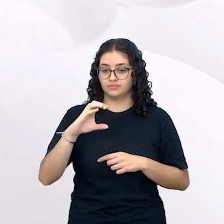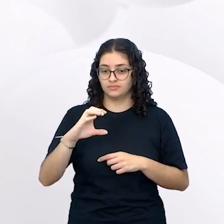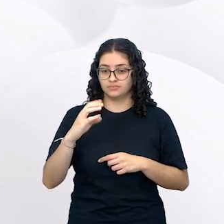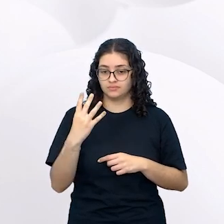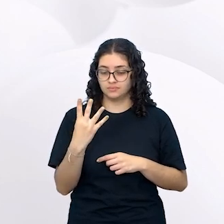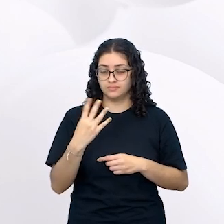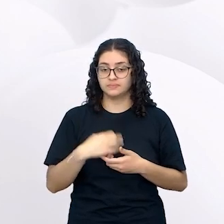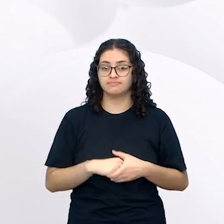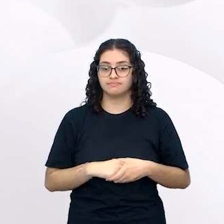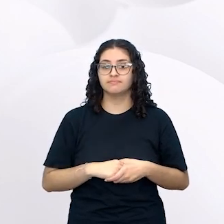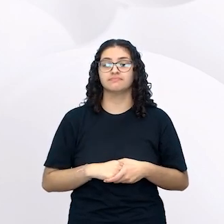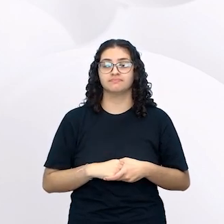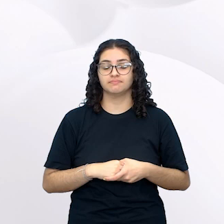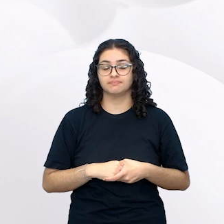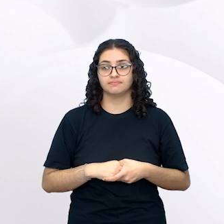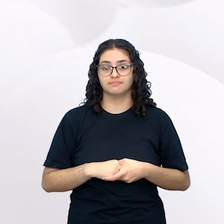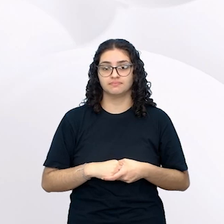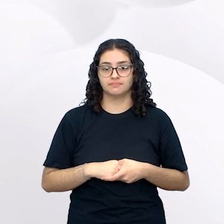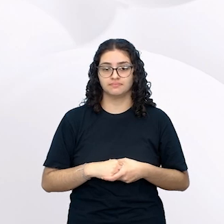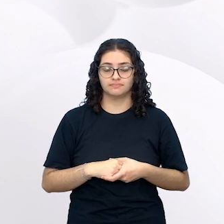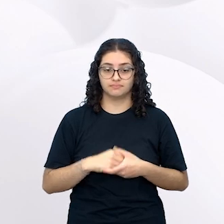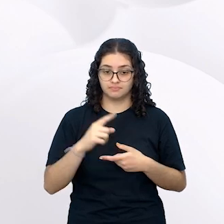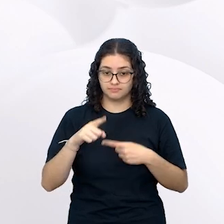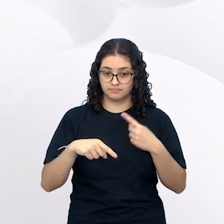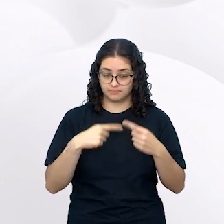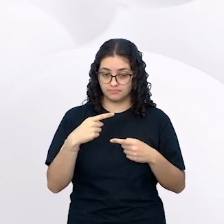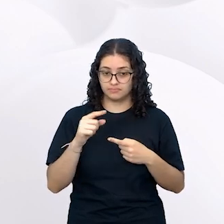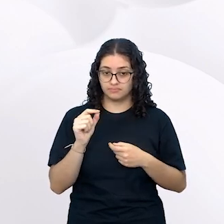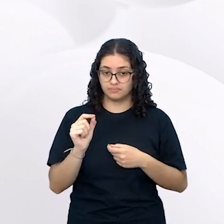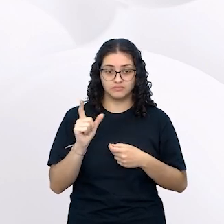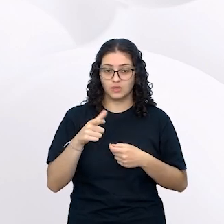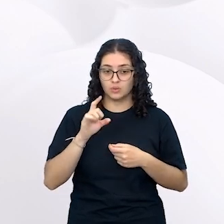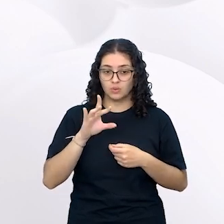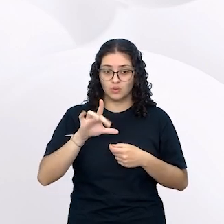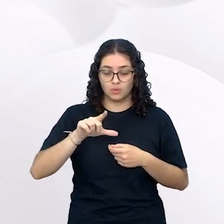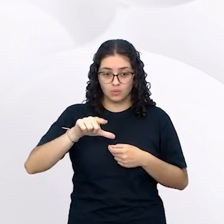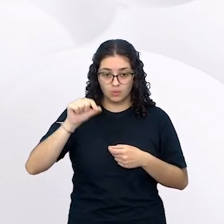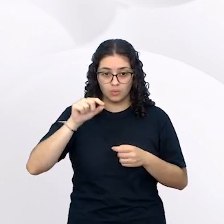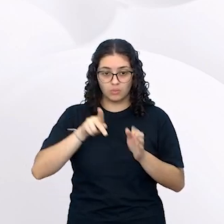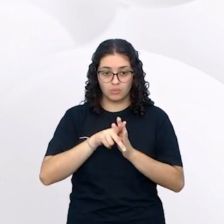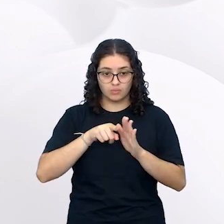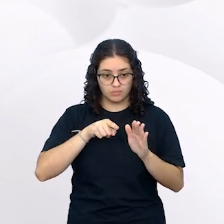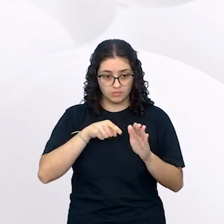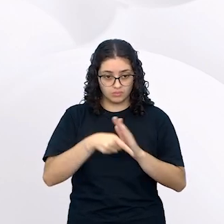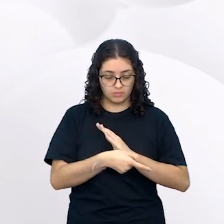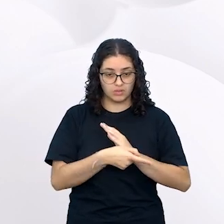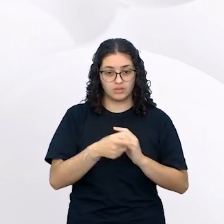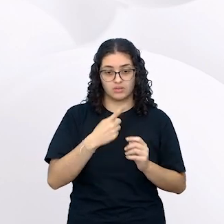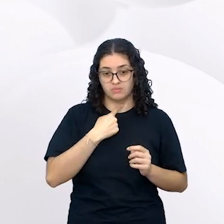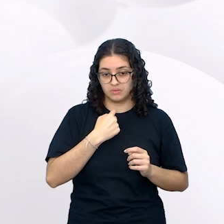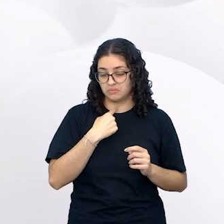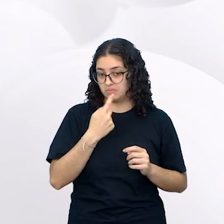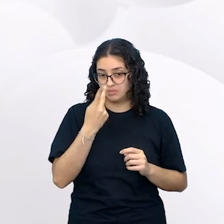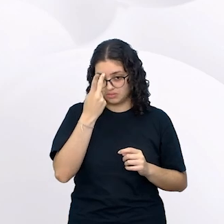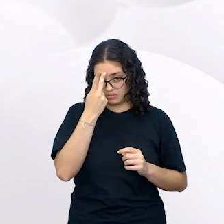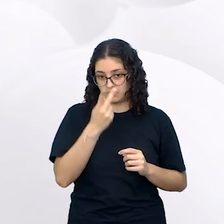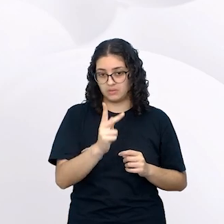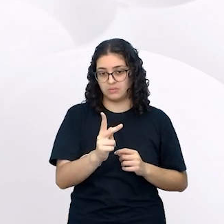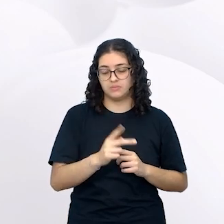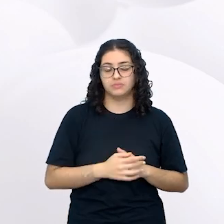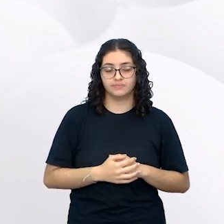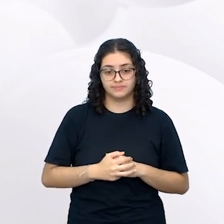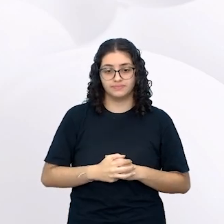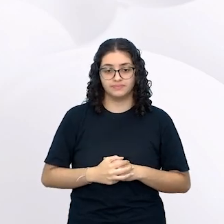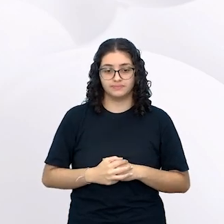C4. Muito bem. E depois, né, é só selecionar o aprofundamento de interesse que vocês quiserem,